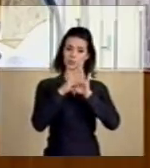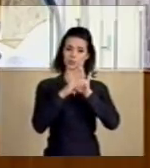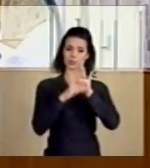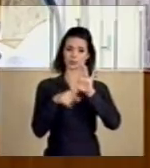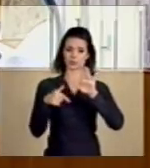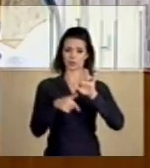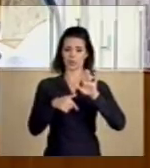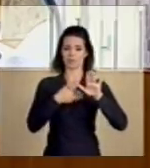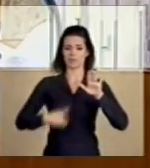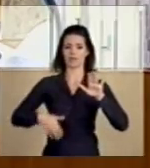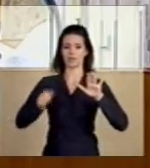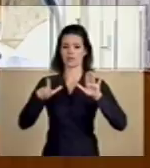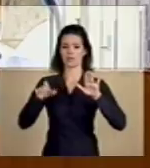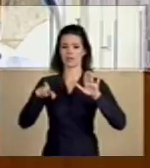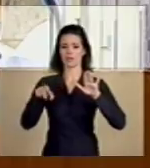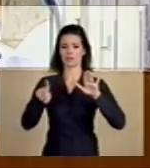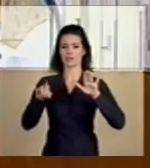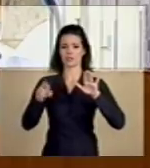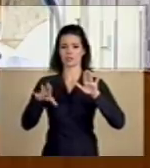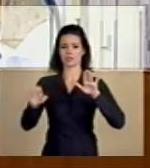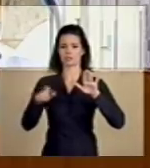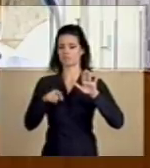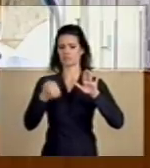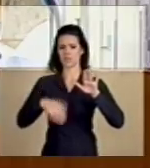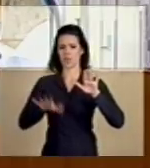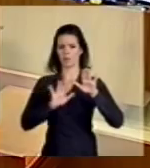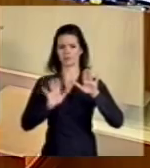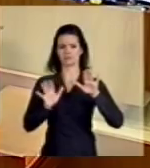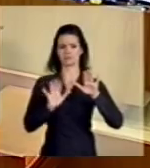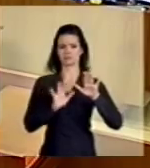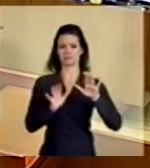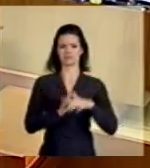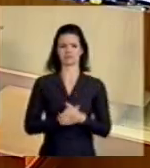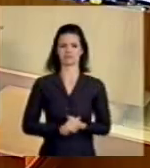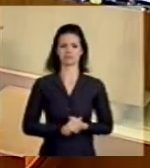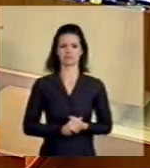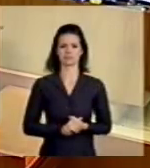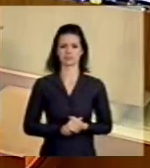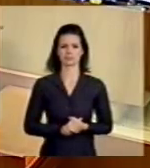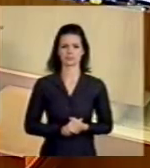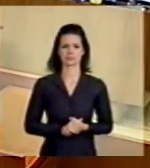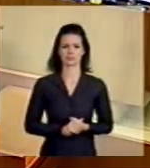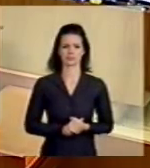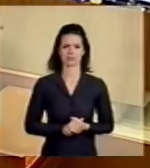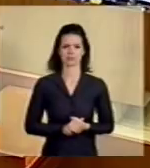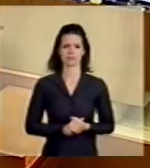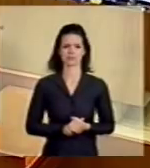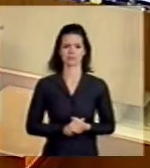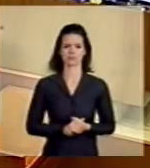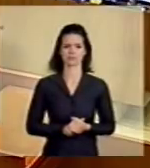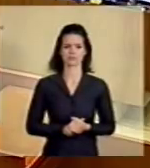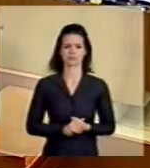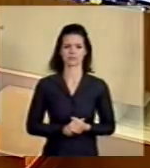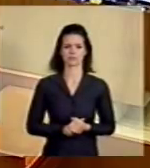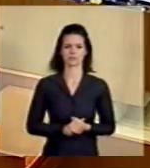ministro Alexandre não última análise, eu dispenso o requisito. Gente, só a verbação. Conheceu a palavra análise, eu não libero,